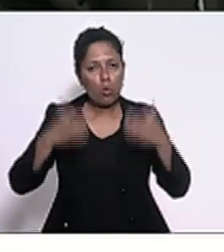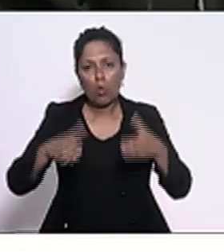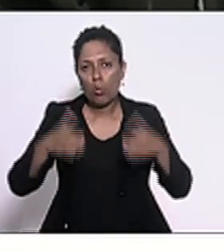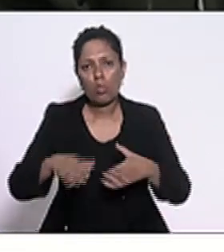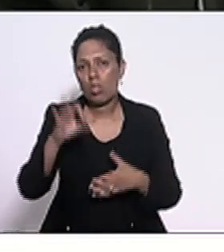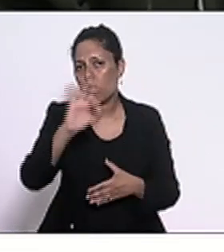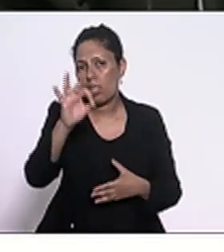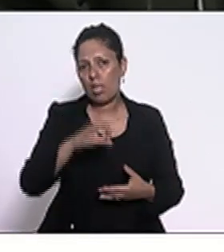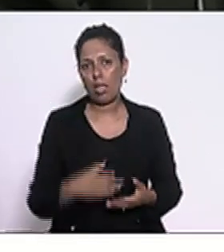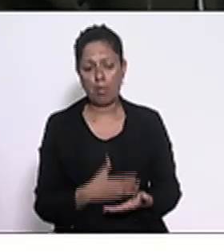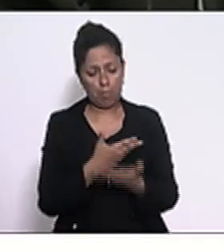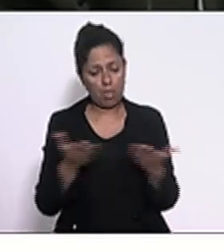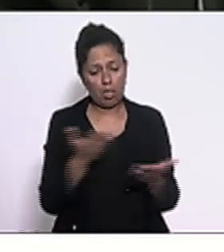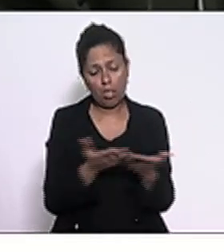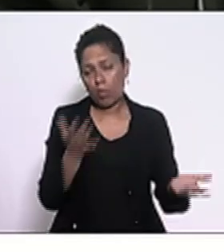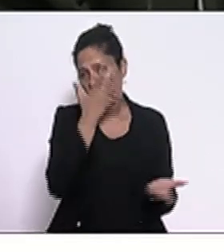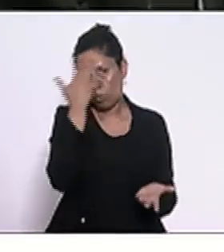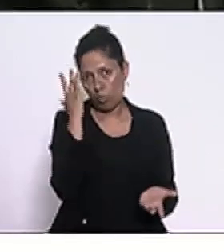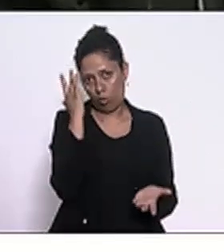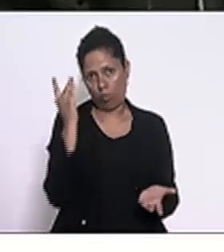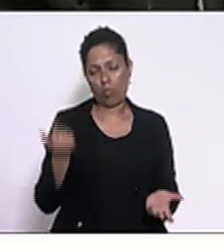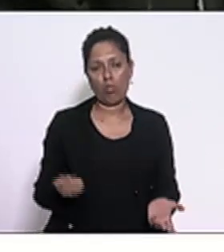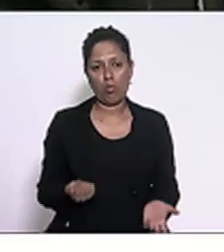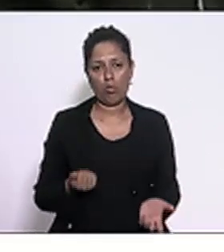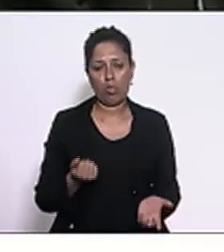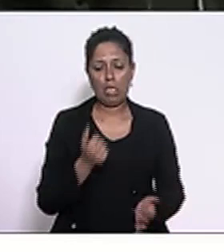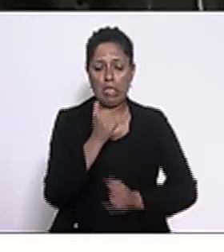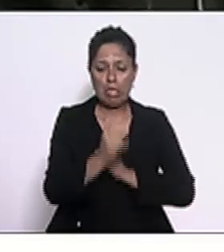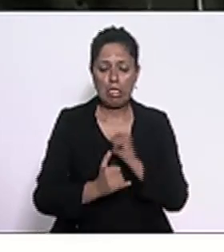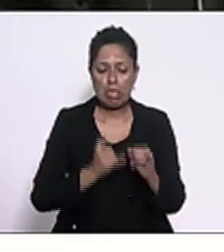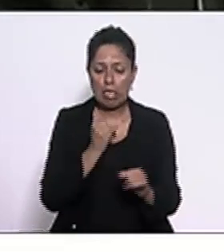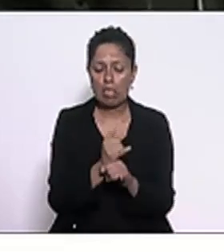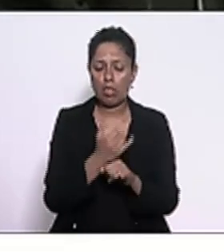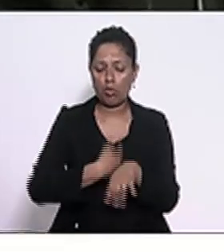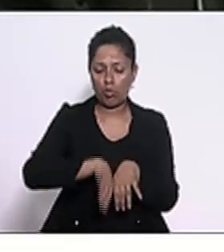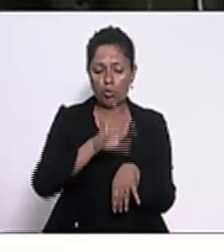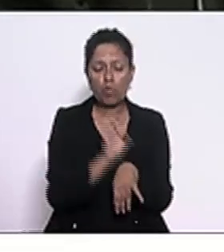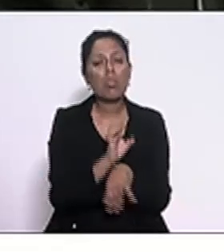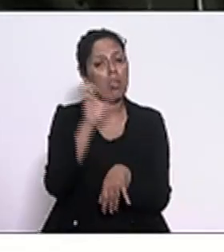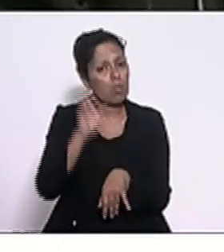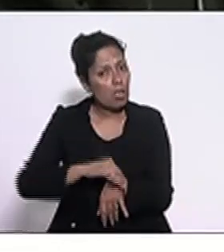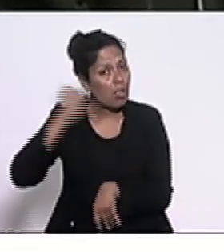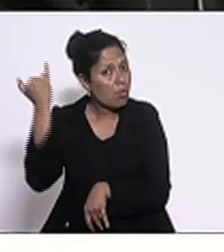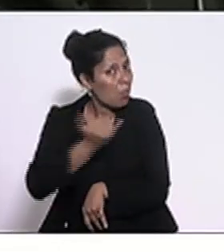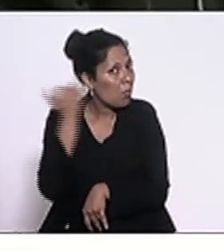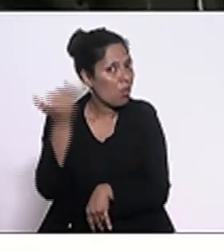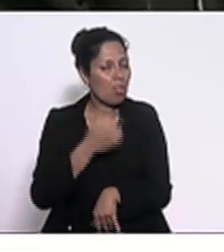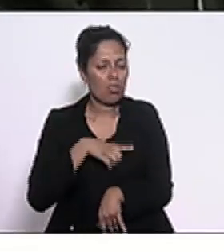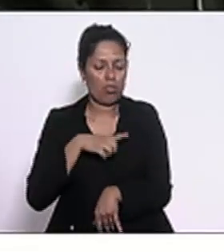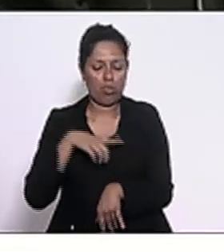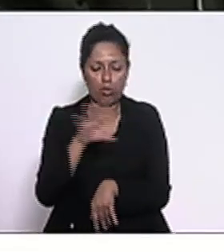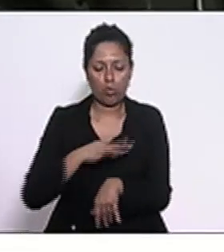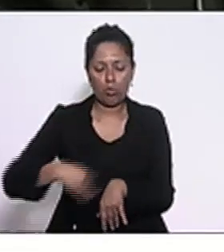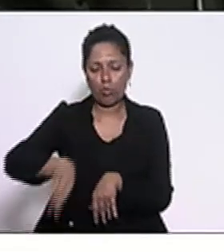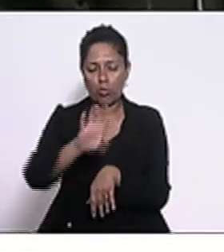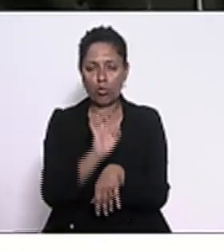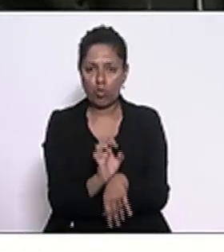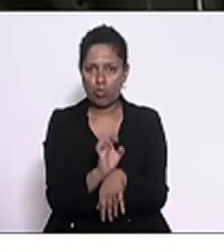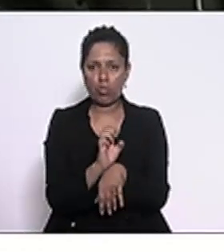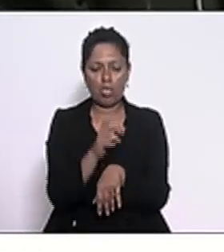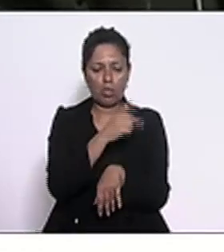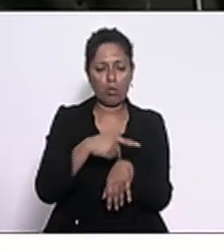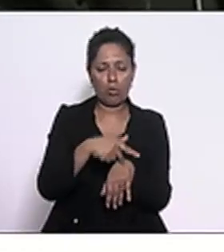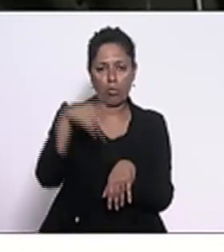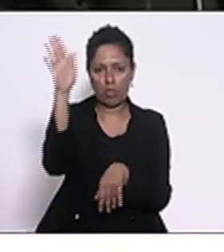Então, informática pública é muito importante. Todos os estados do Brasil têm a sua